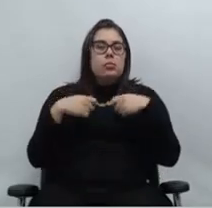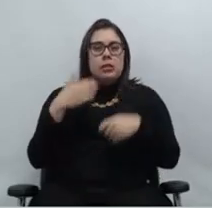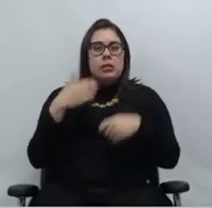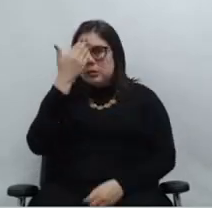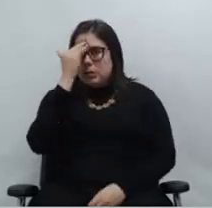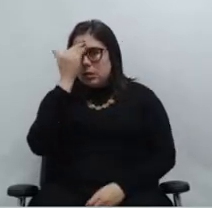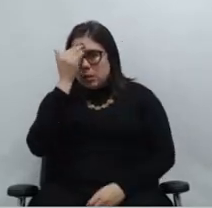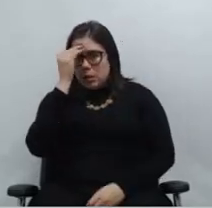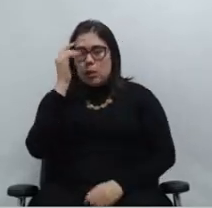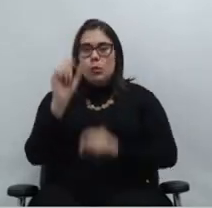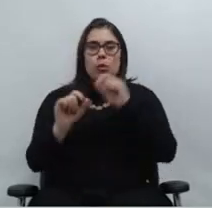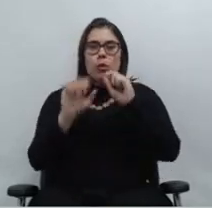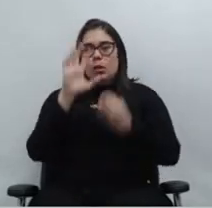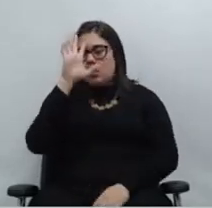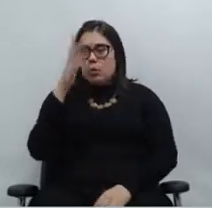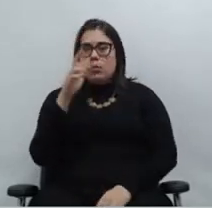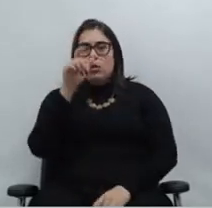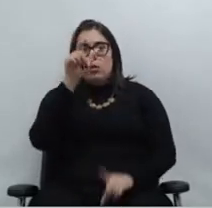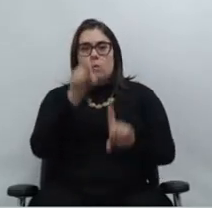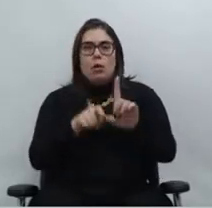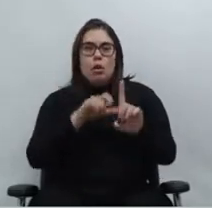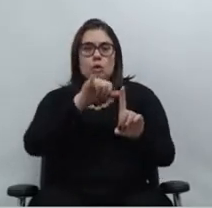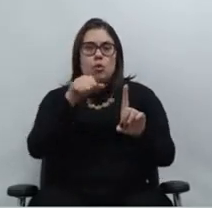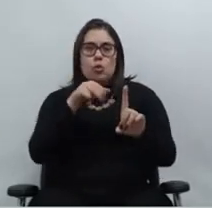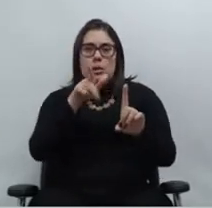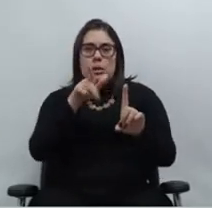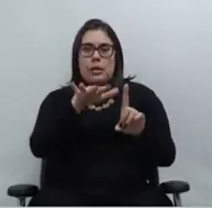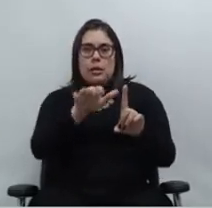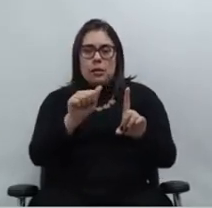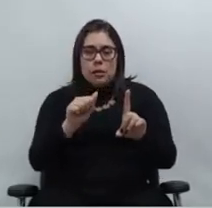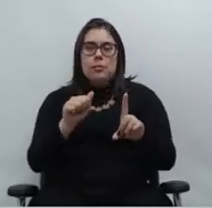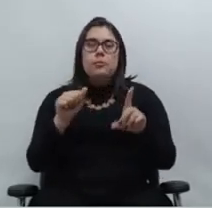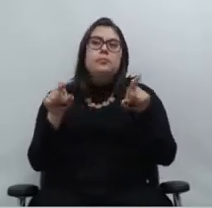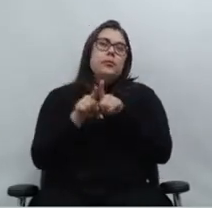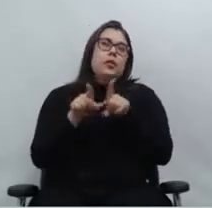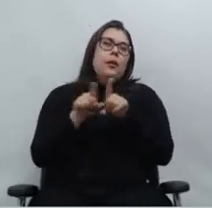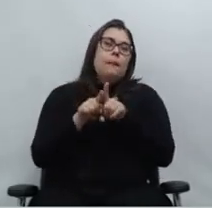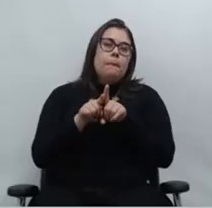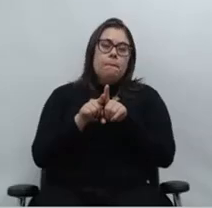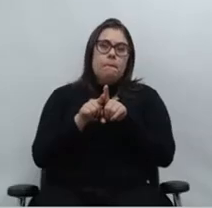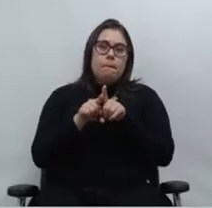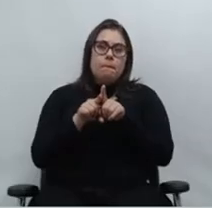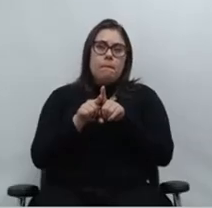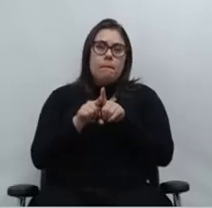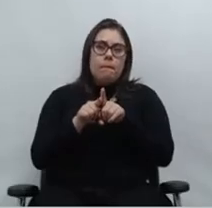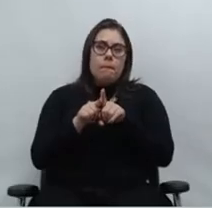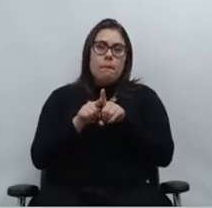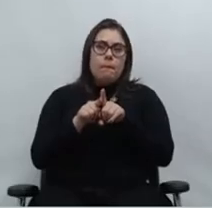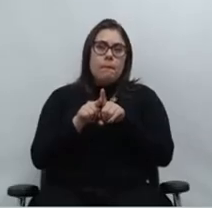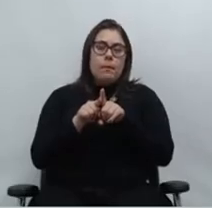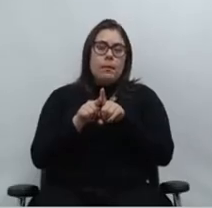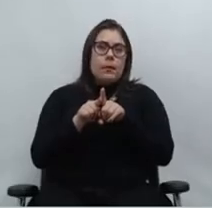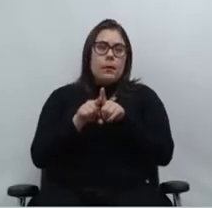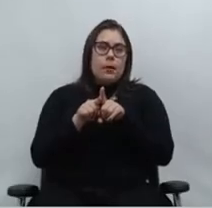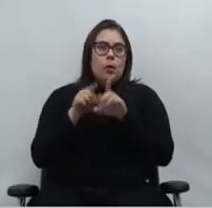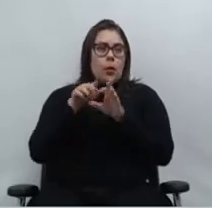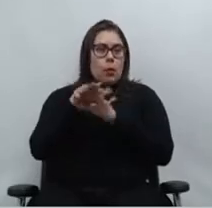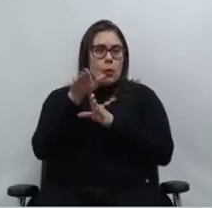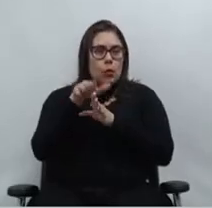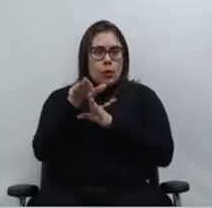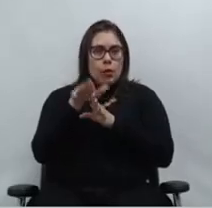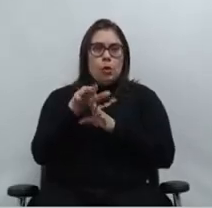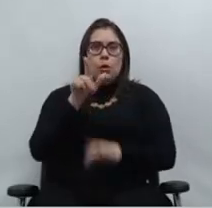colega Jordana Miele, como bem apontado por Vossa Excelência. Faço coro à manifestação dos excelentíssimos